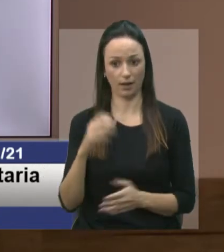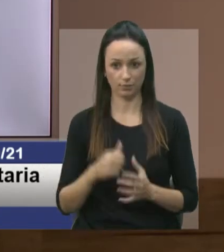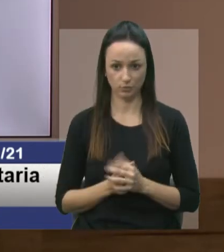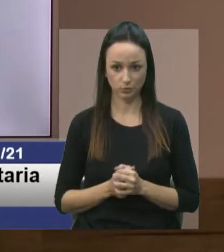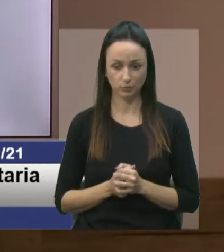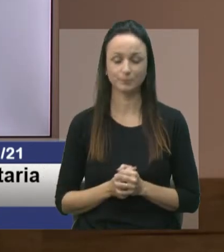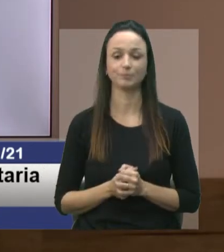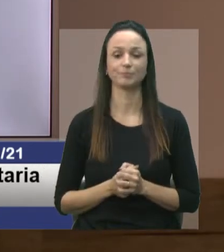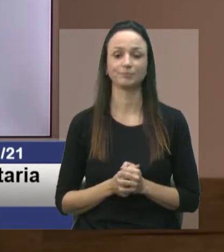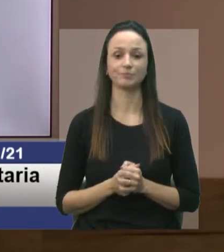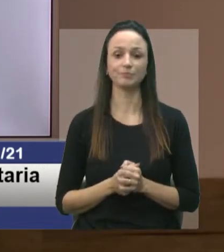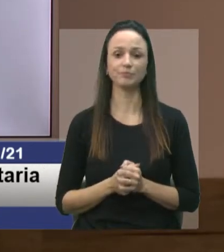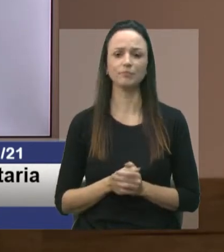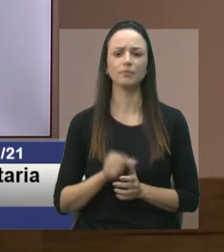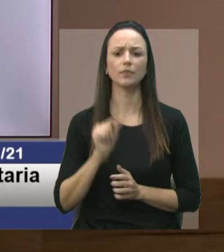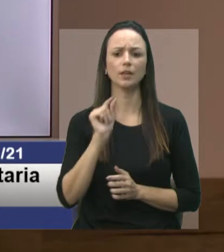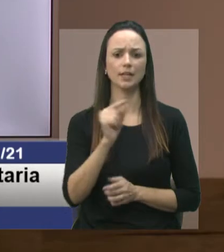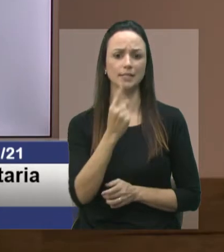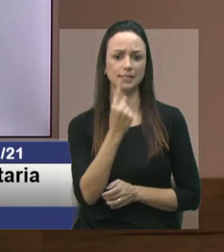R$ 313.537.333,42,